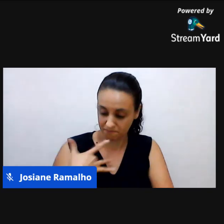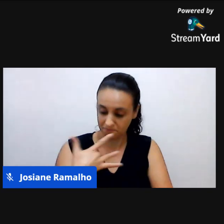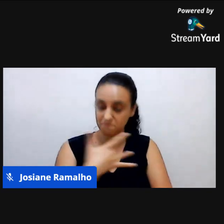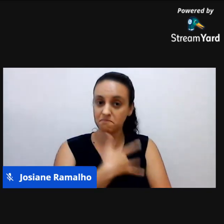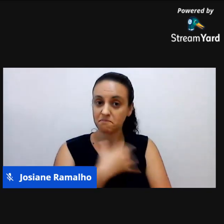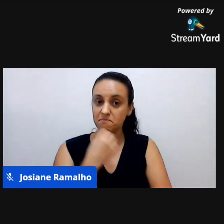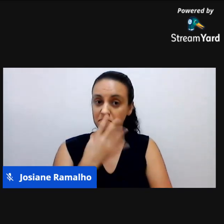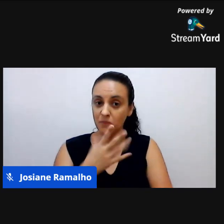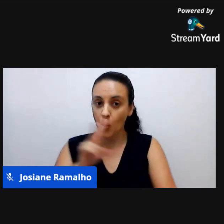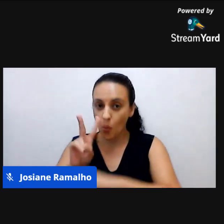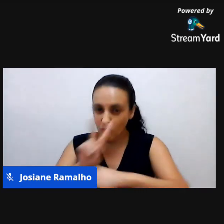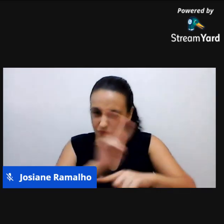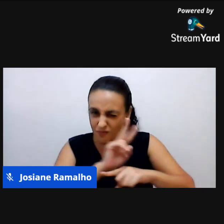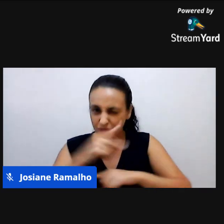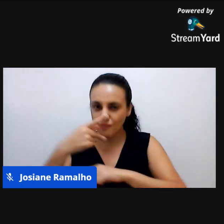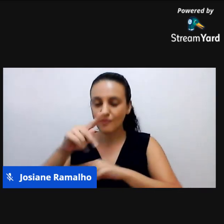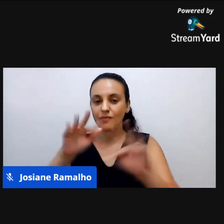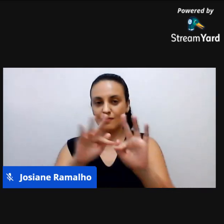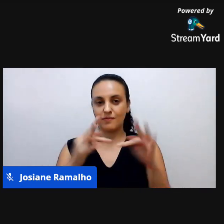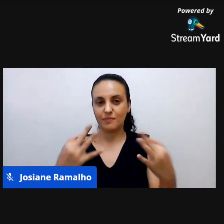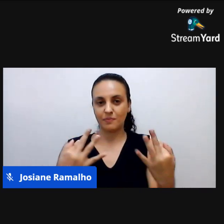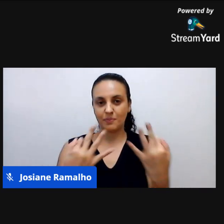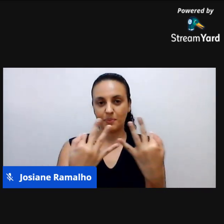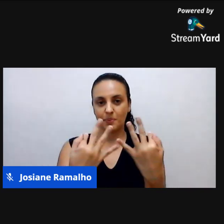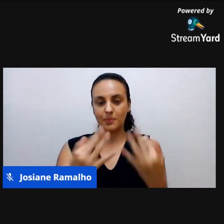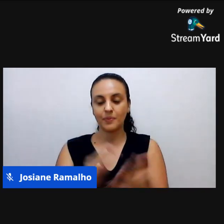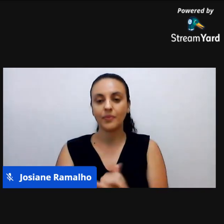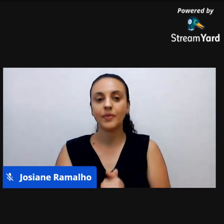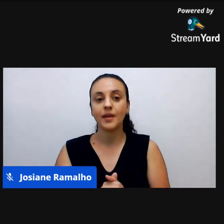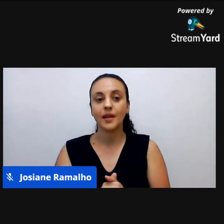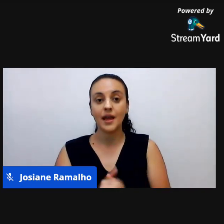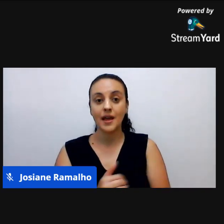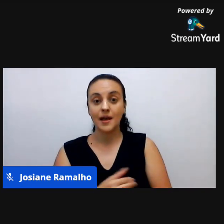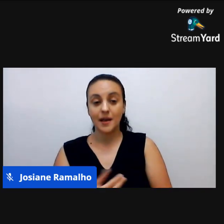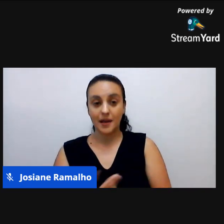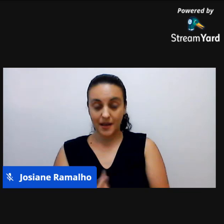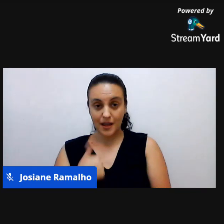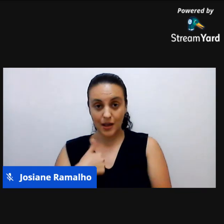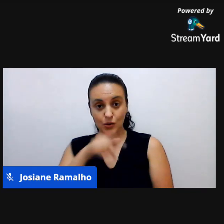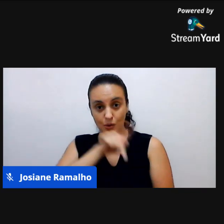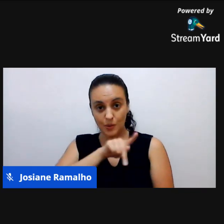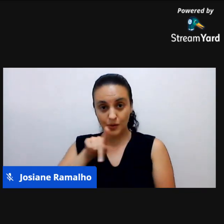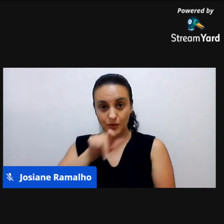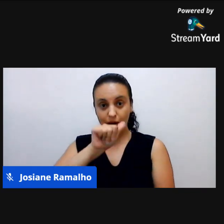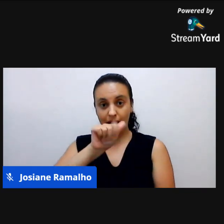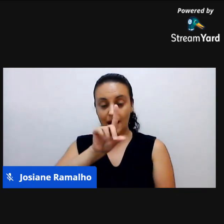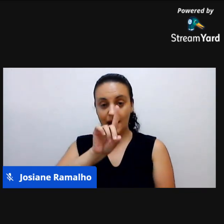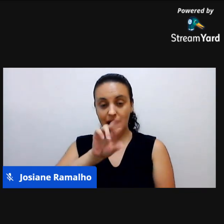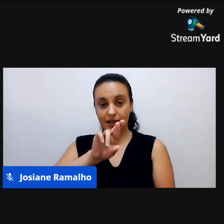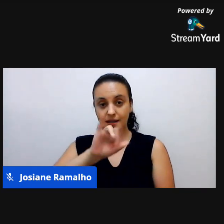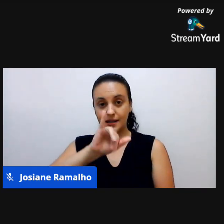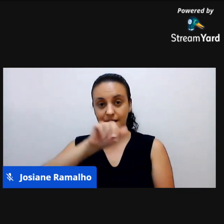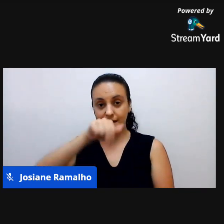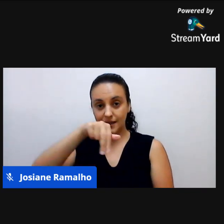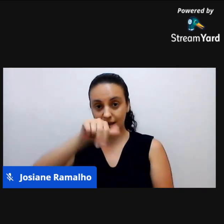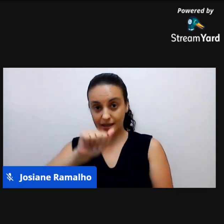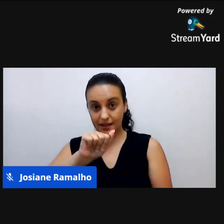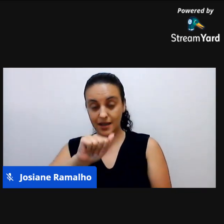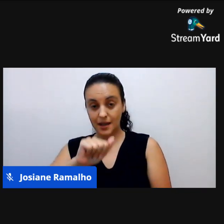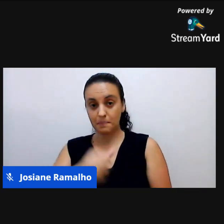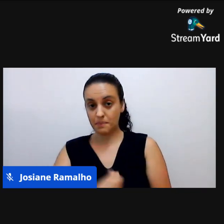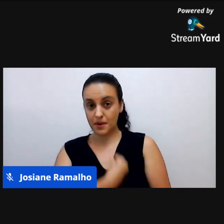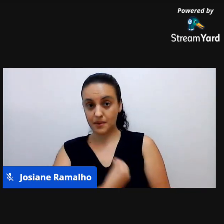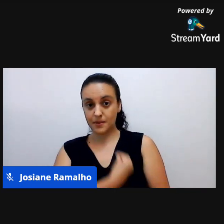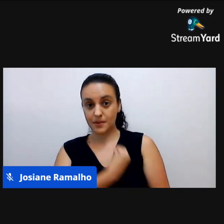e da sua família. Eu sou a professora Adriana Assis, faço parte da equipe